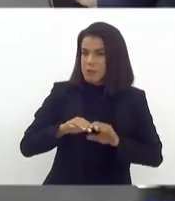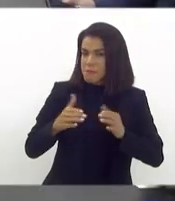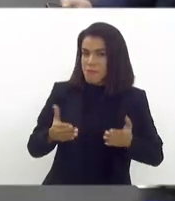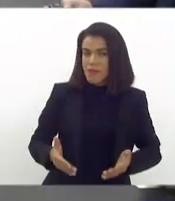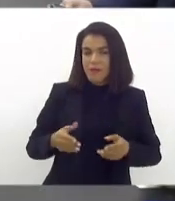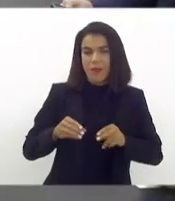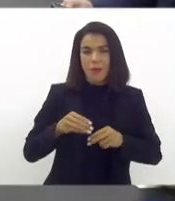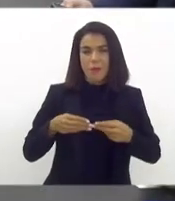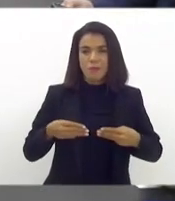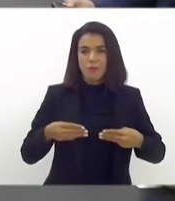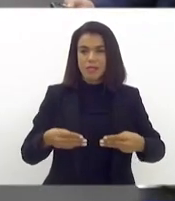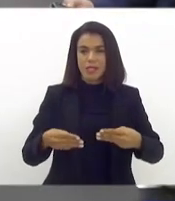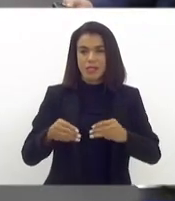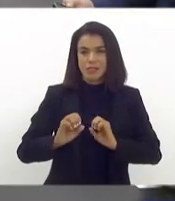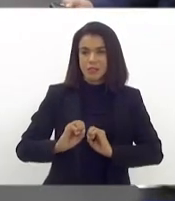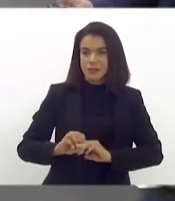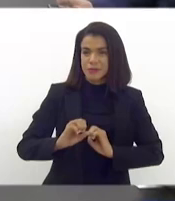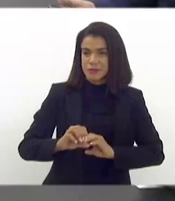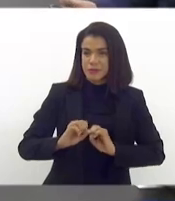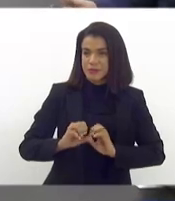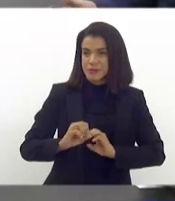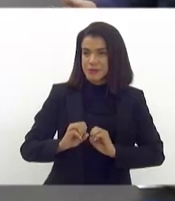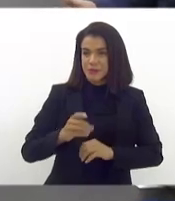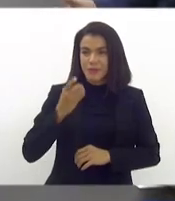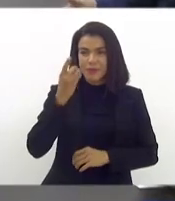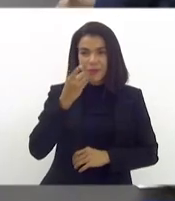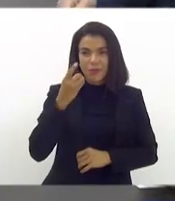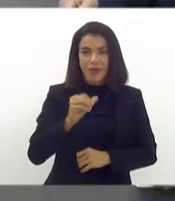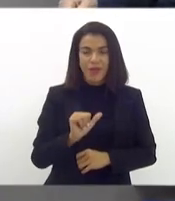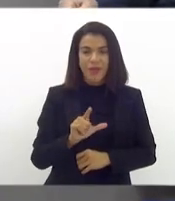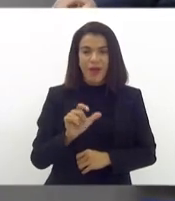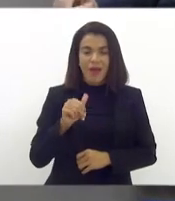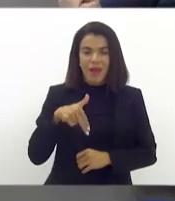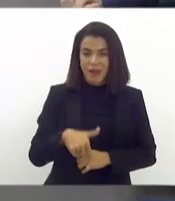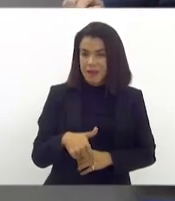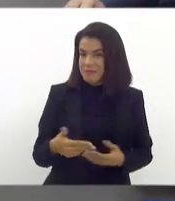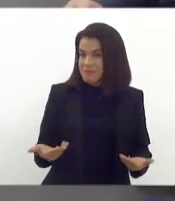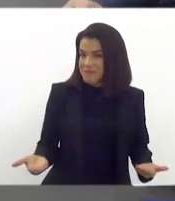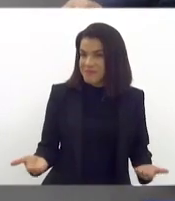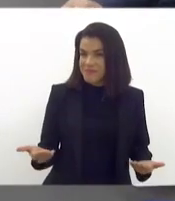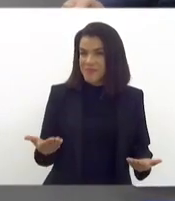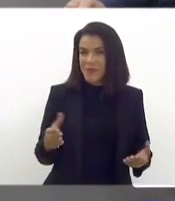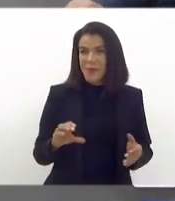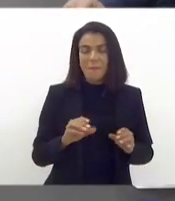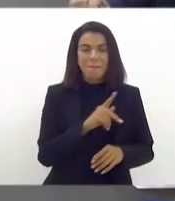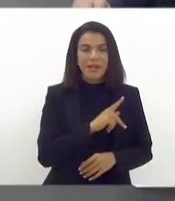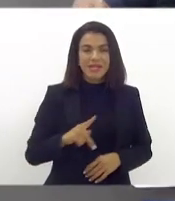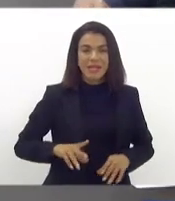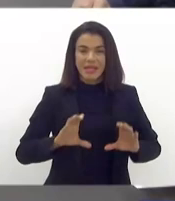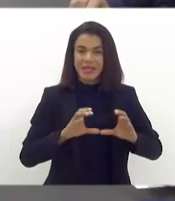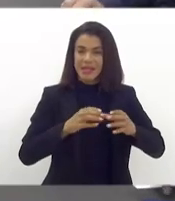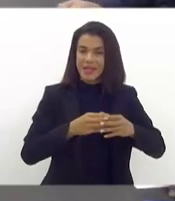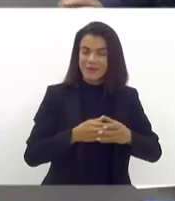ministro da Educação também. Né? Pois é. Deputado Alan Lopes. Já que tem uma presença tão nobre com o presidente da Comissão de Educação e com Vossa Excelência